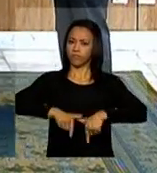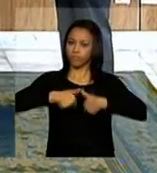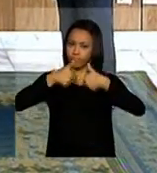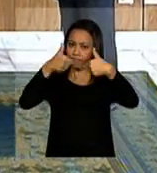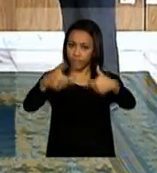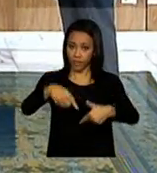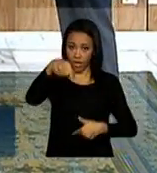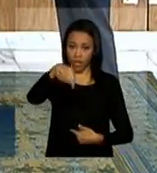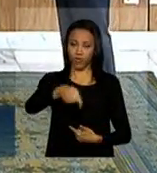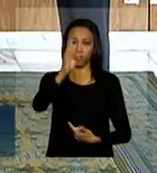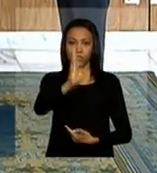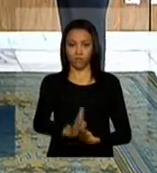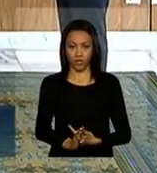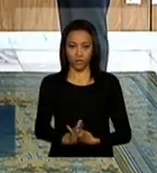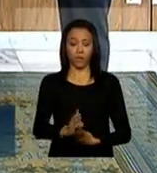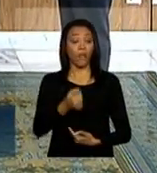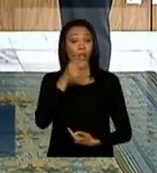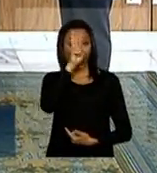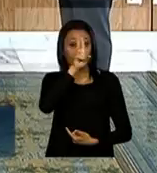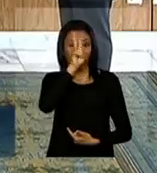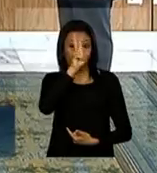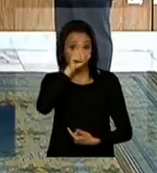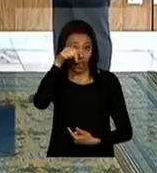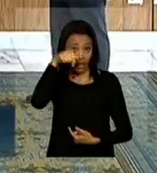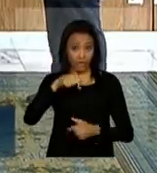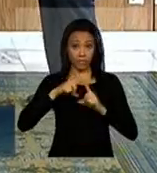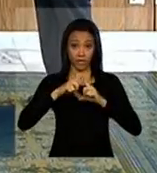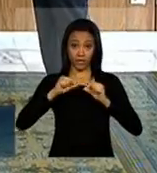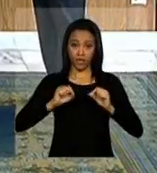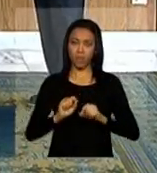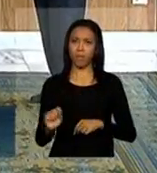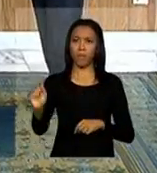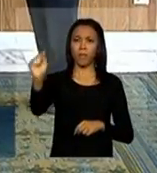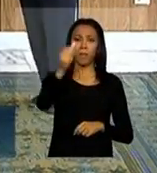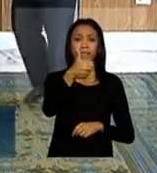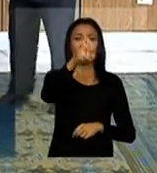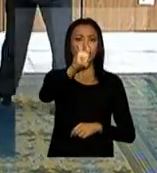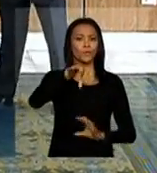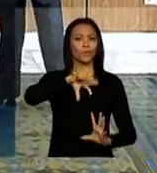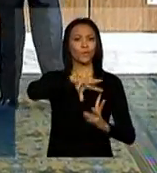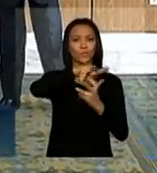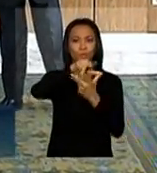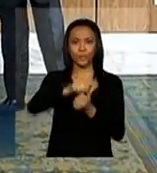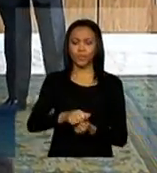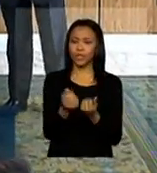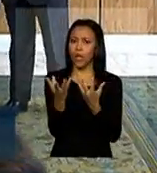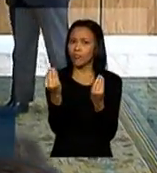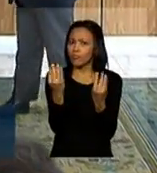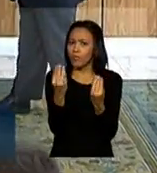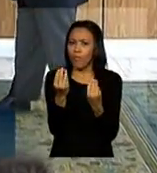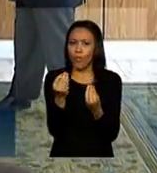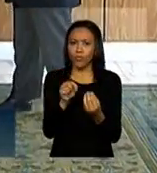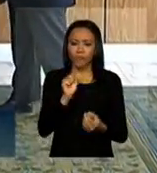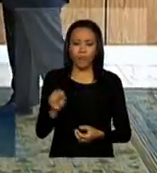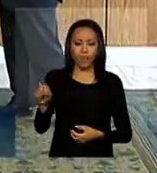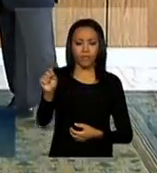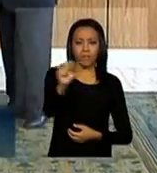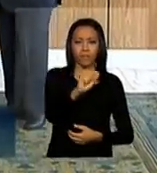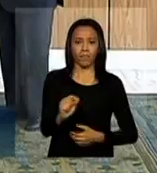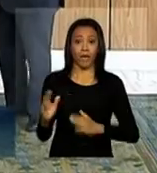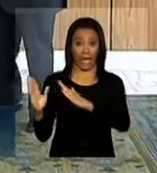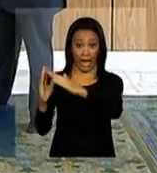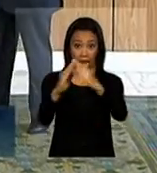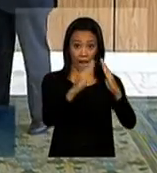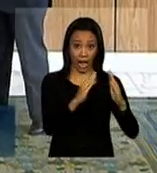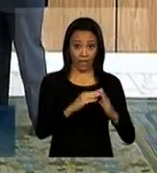no Brasil. Lembrando que Brasília é uma das 15 capitais do mundo que mais tem embaixadas residentes.